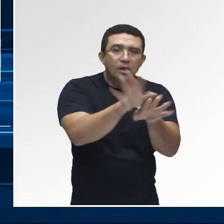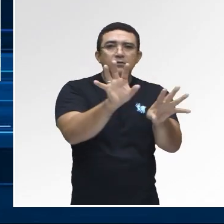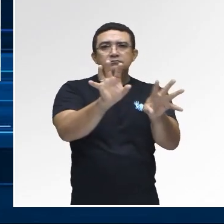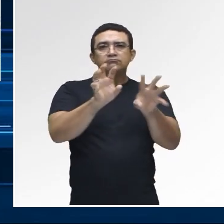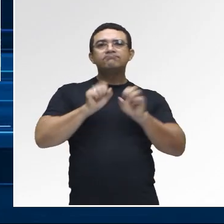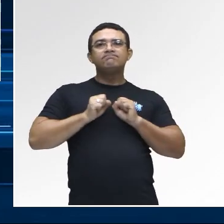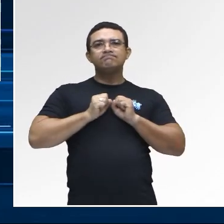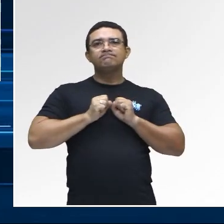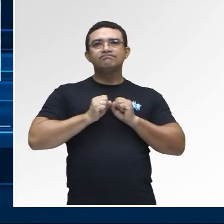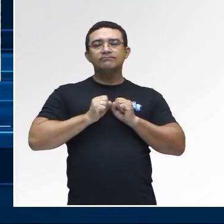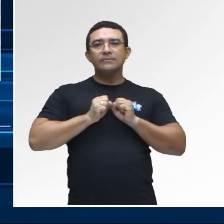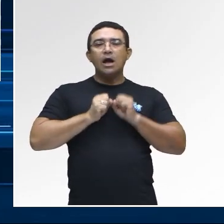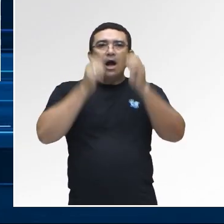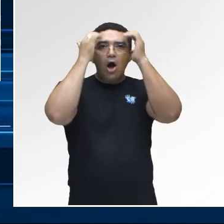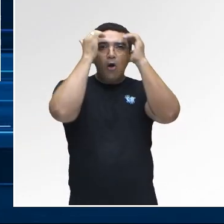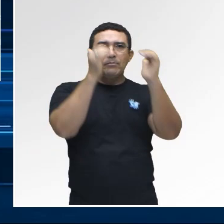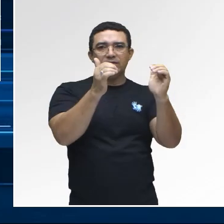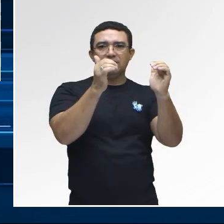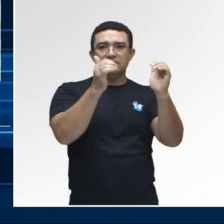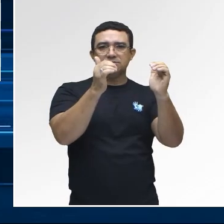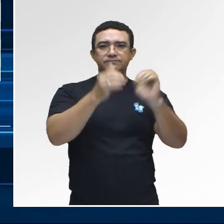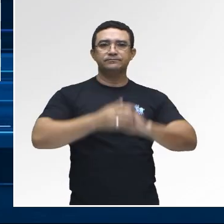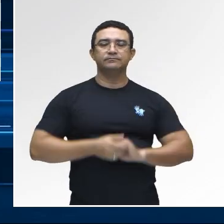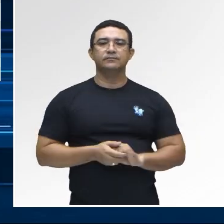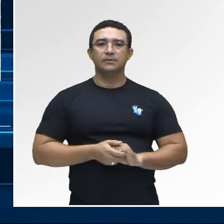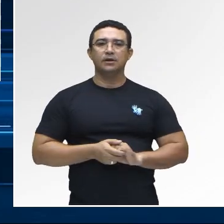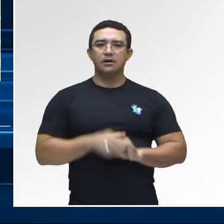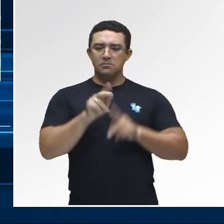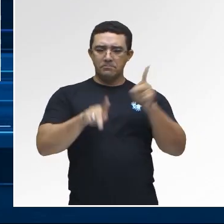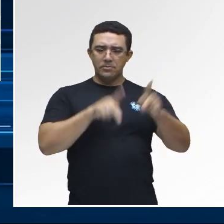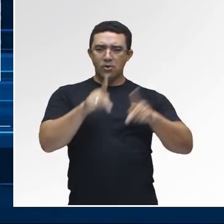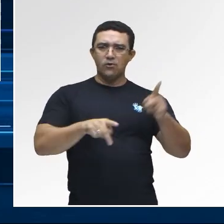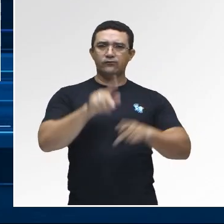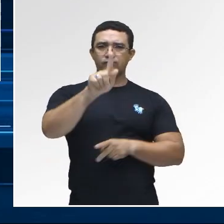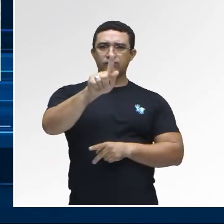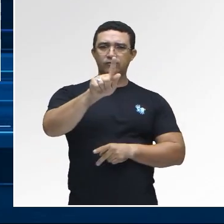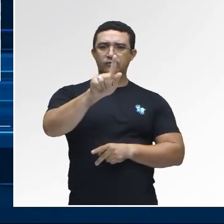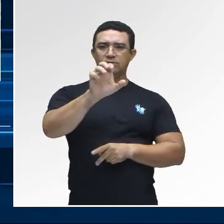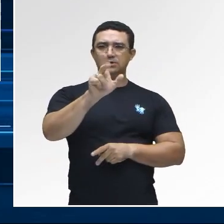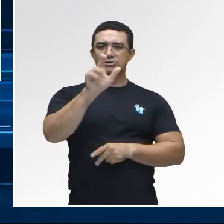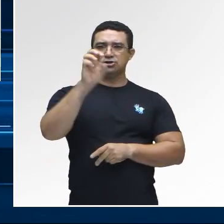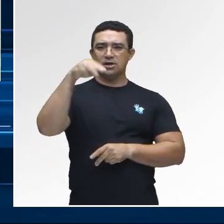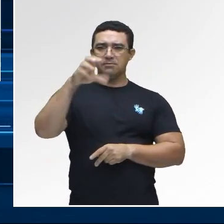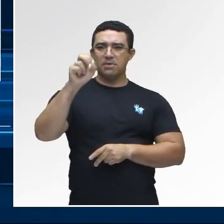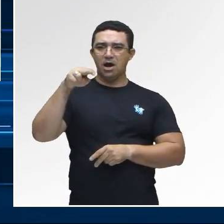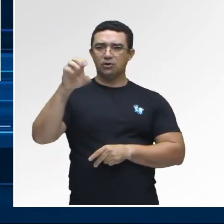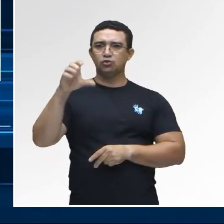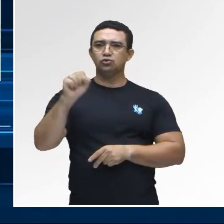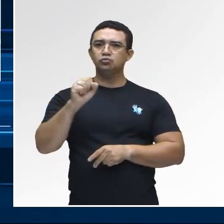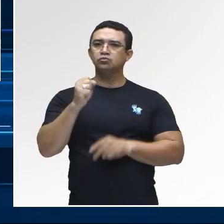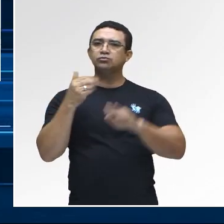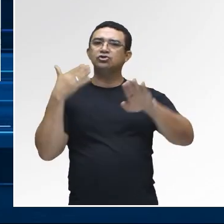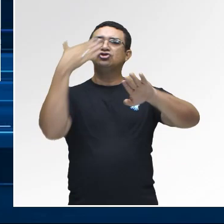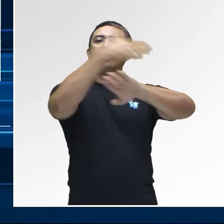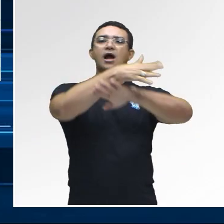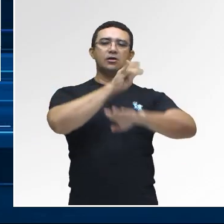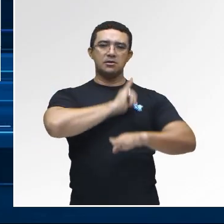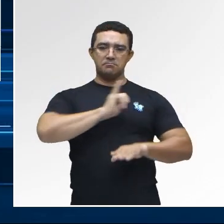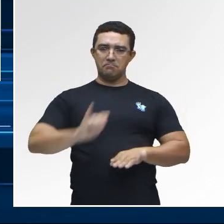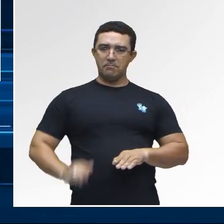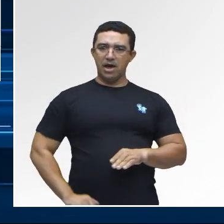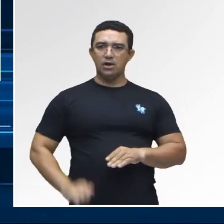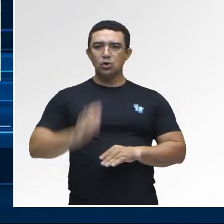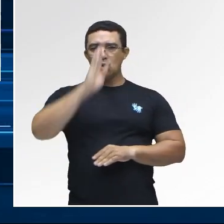oralmente. Os povos germanos chegaram ao Império Romano por migrações e invasões. Migrações foram